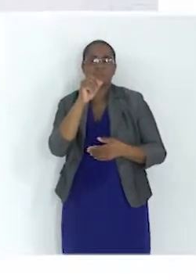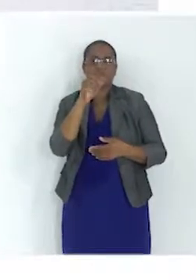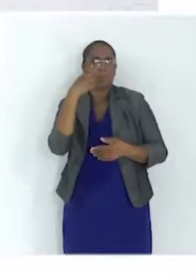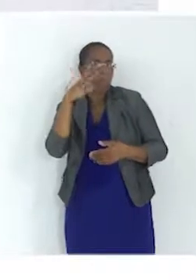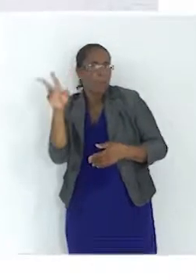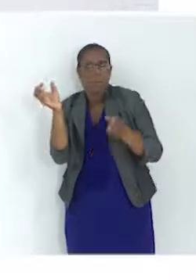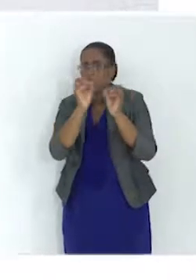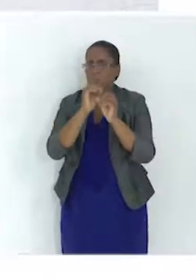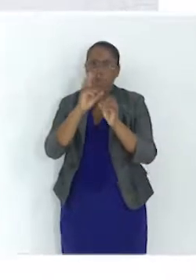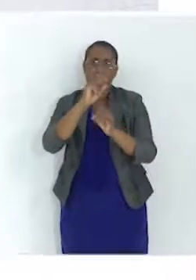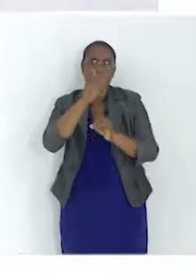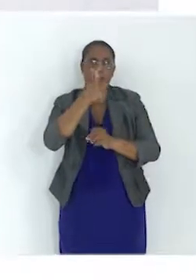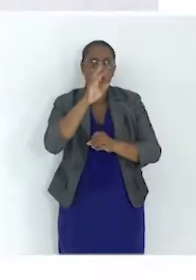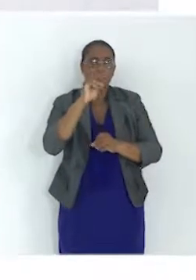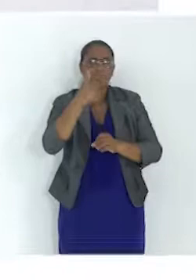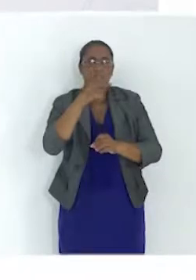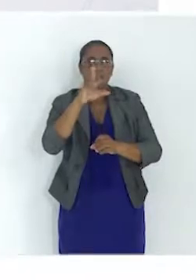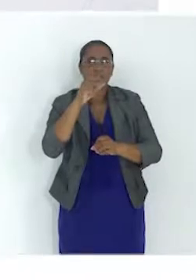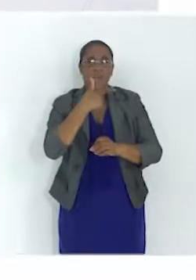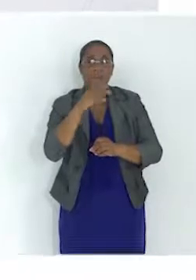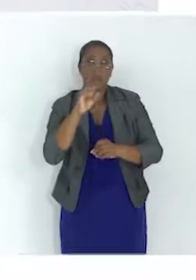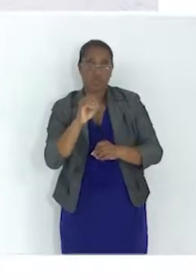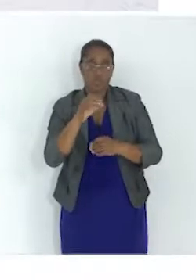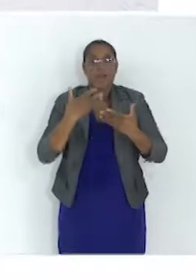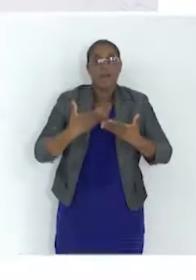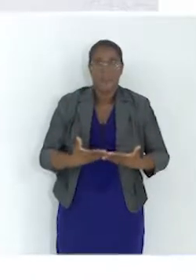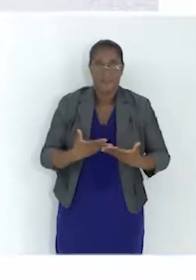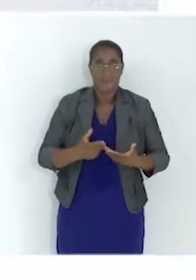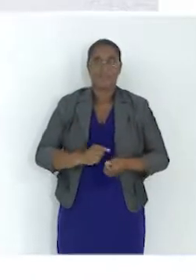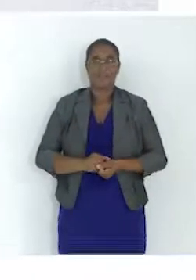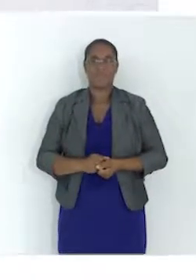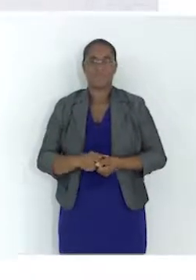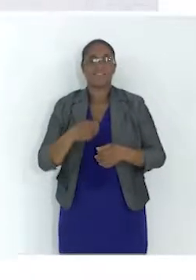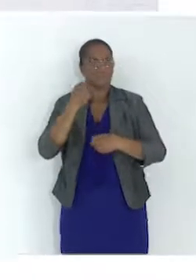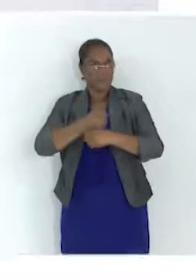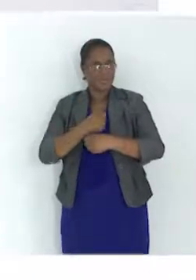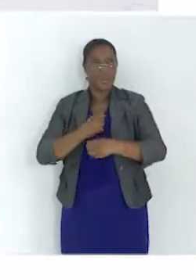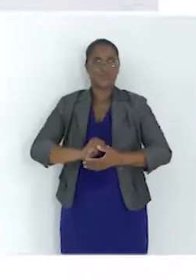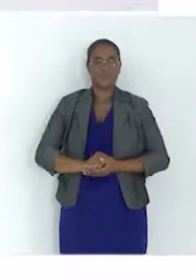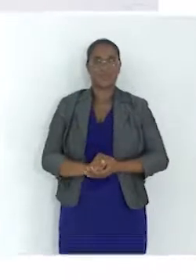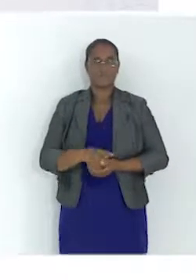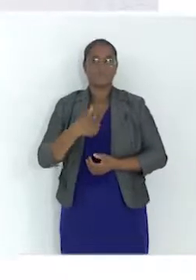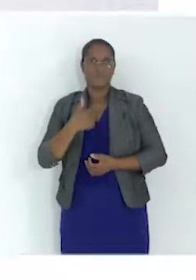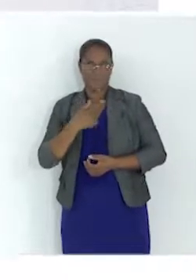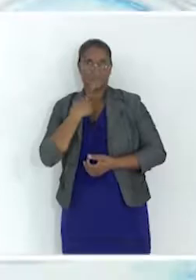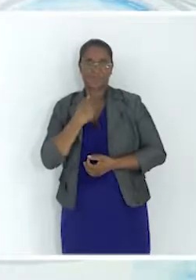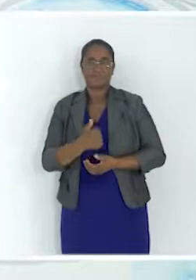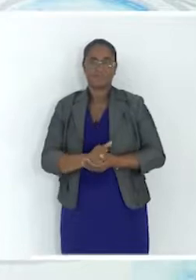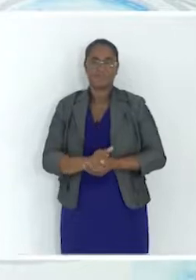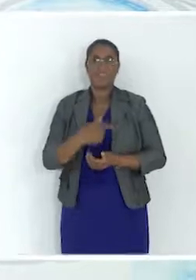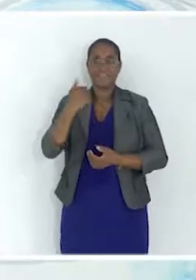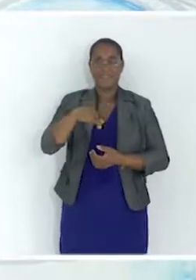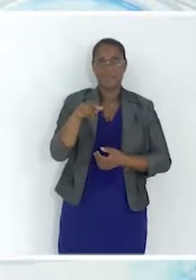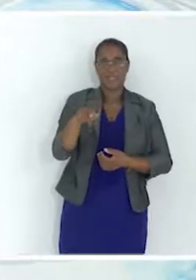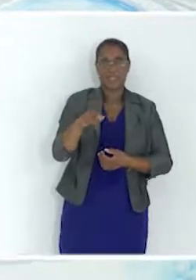agora, vamos a exercícios? Muito bem. Temos aqui um exercício que vocês vão fazer